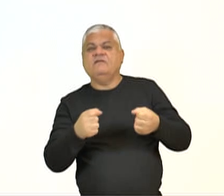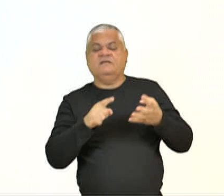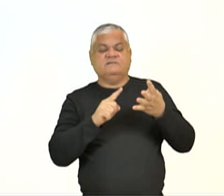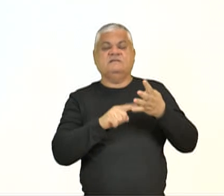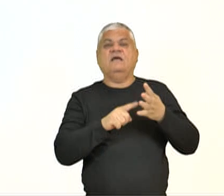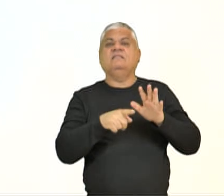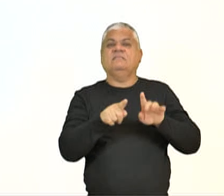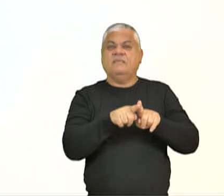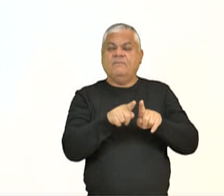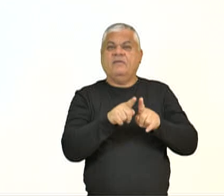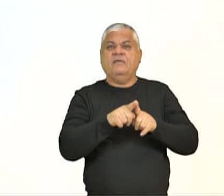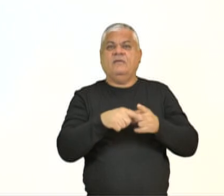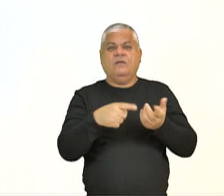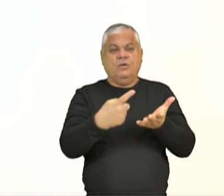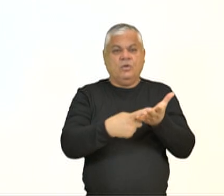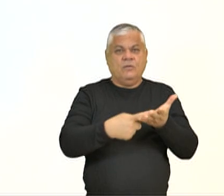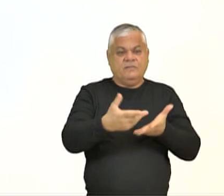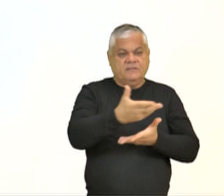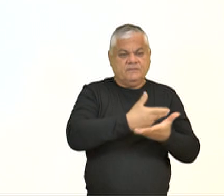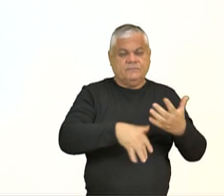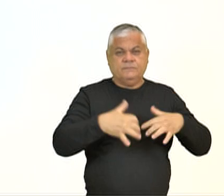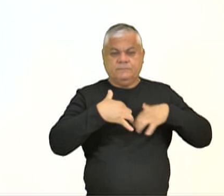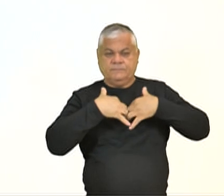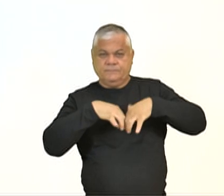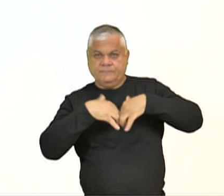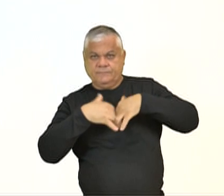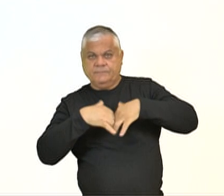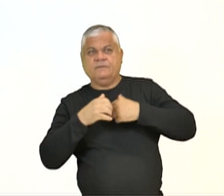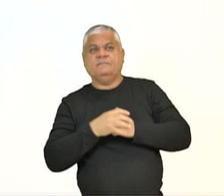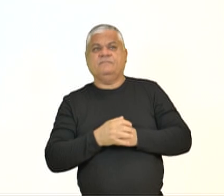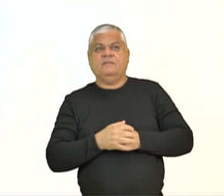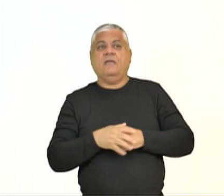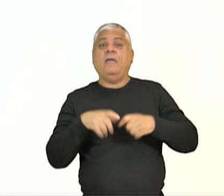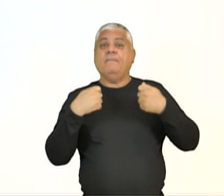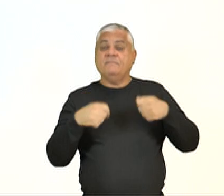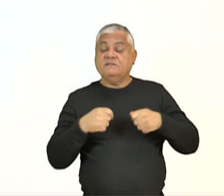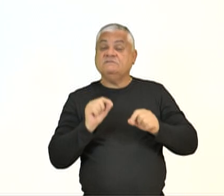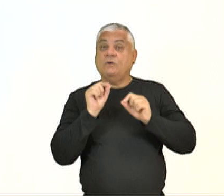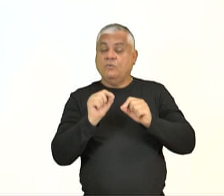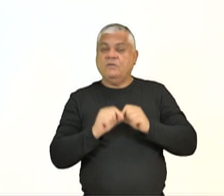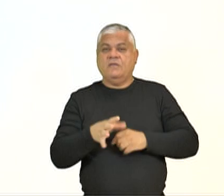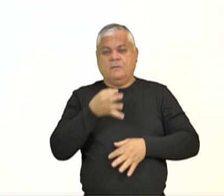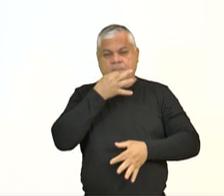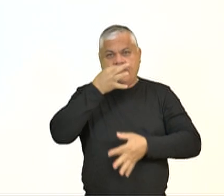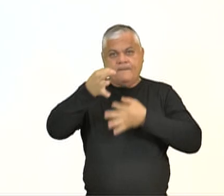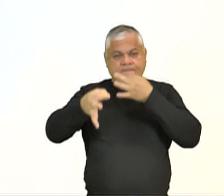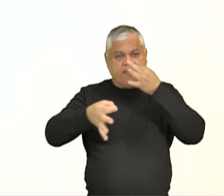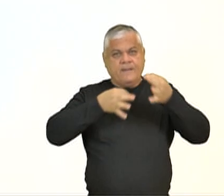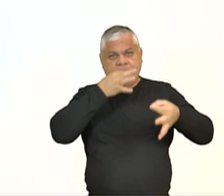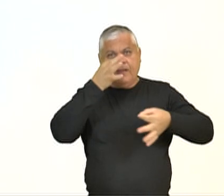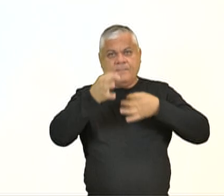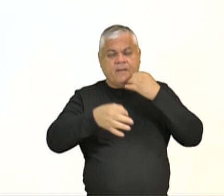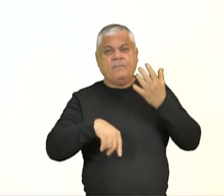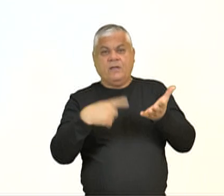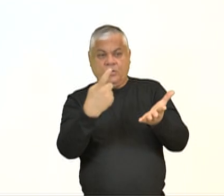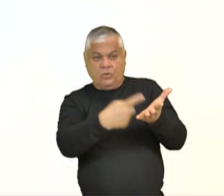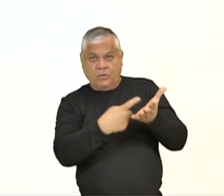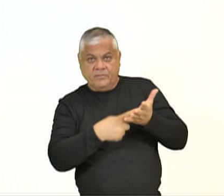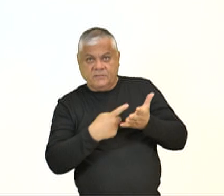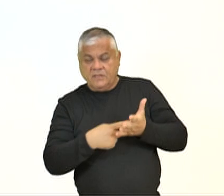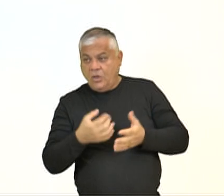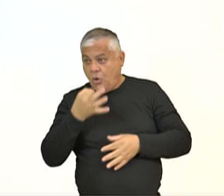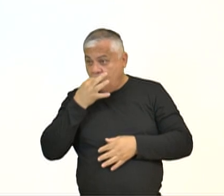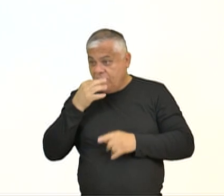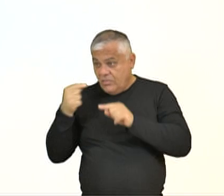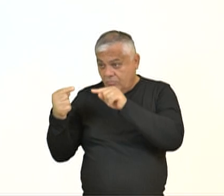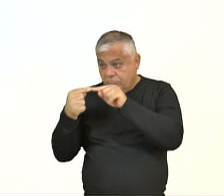expressão, a negociação e o raciocínio. Também é necessário desenvolver o senso crítico, negociar pontos em comum